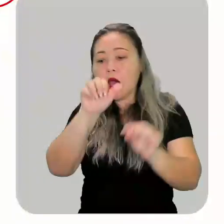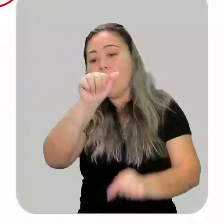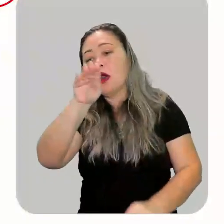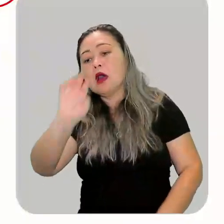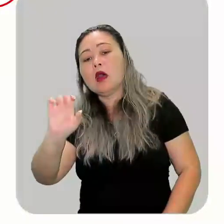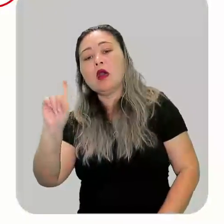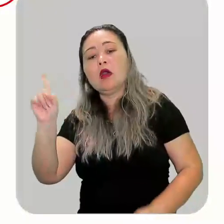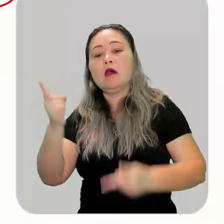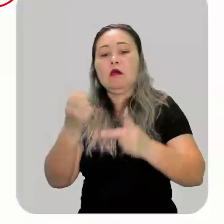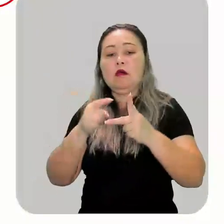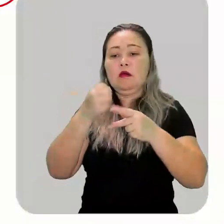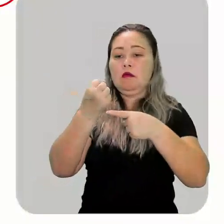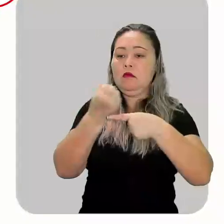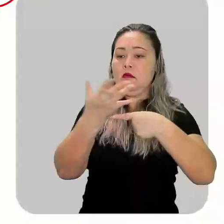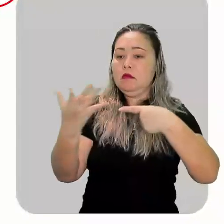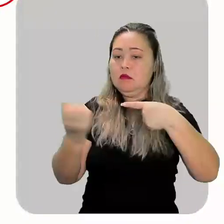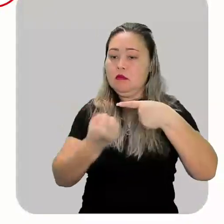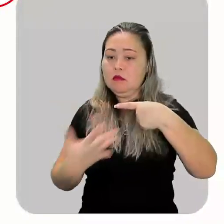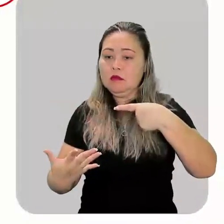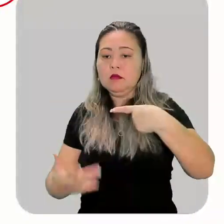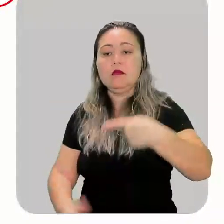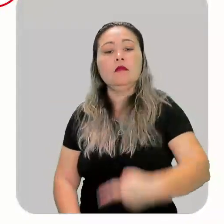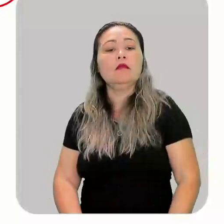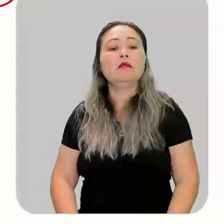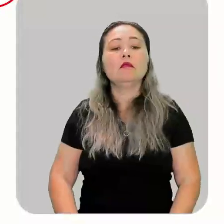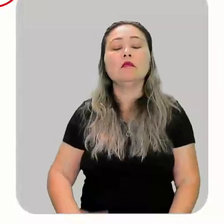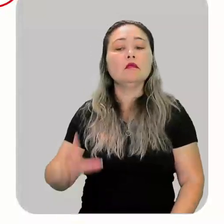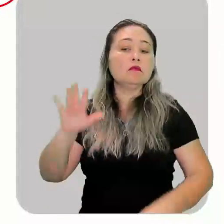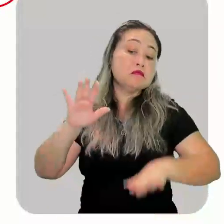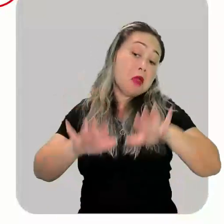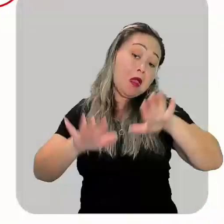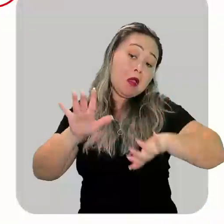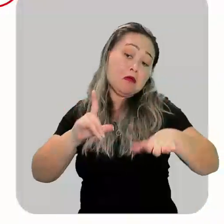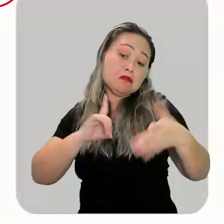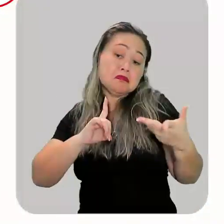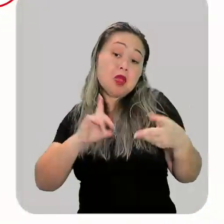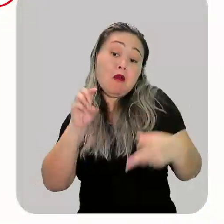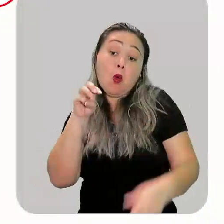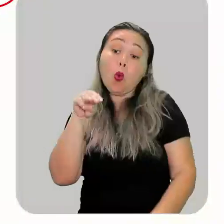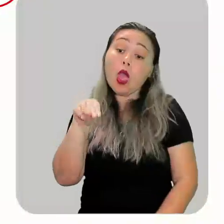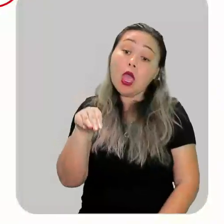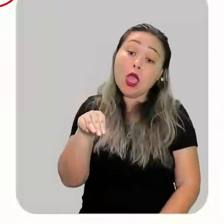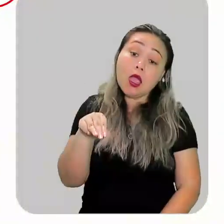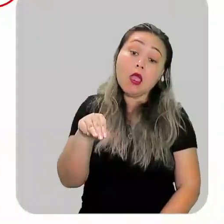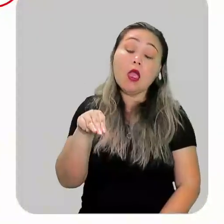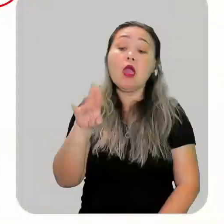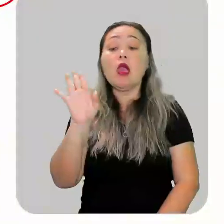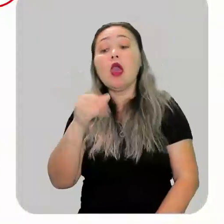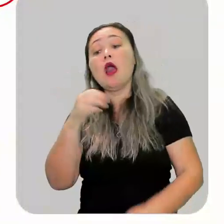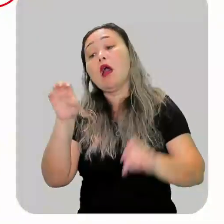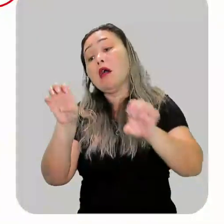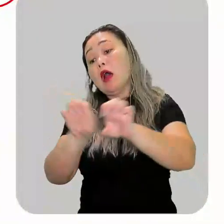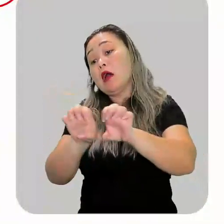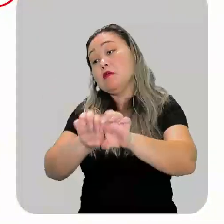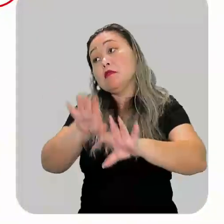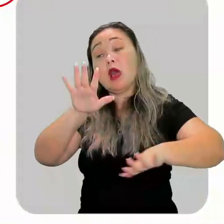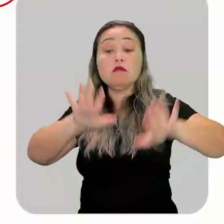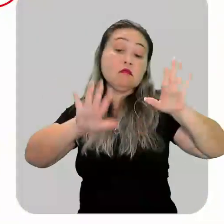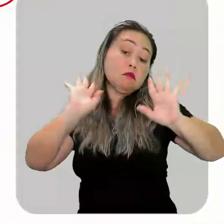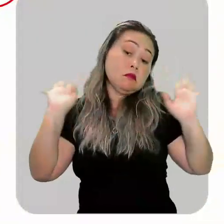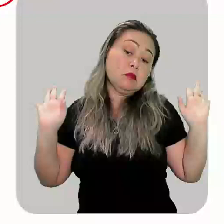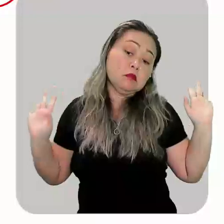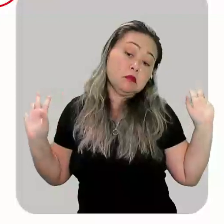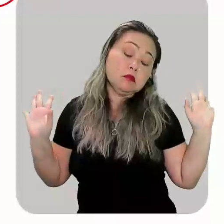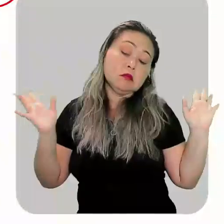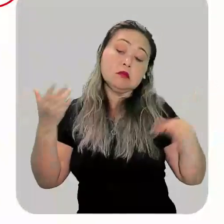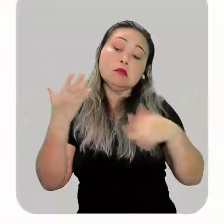você vai fazer pela variação, tá? Às vezes já dá o M, né? Já está pedindo a equação, é relativo o que